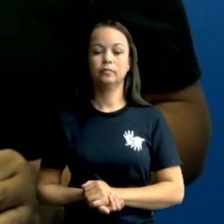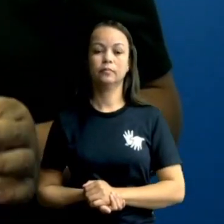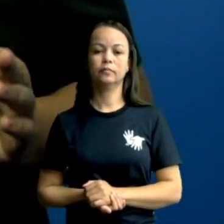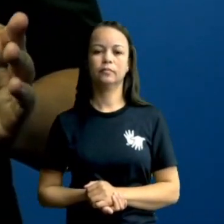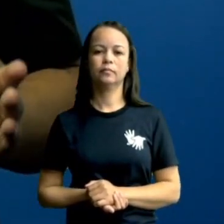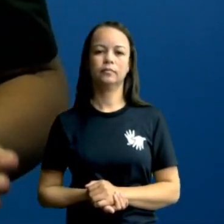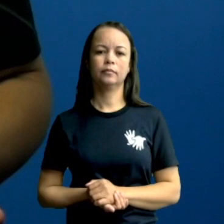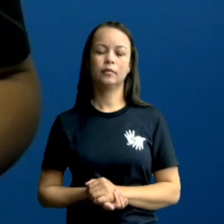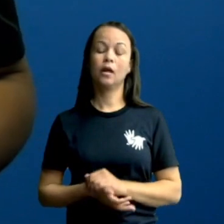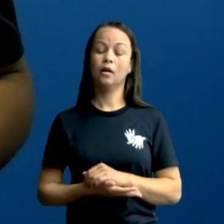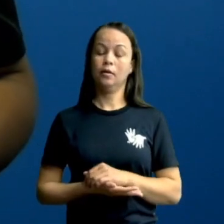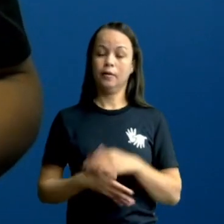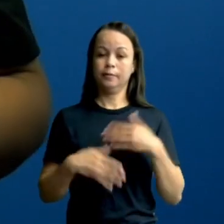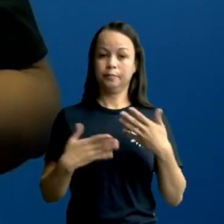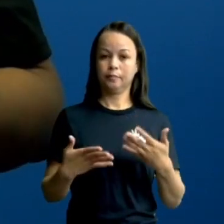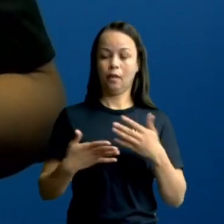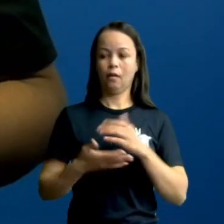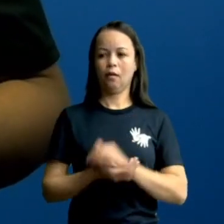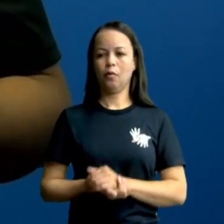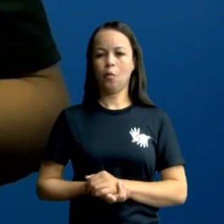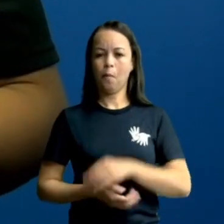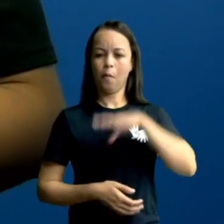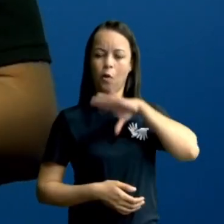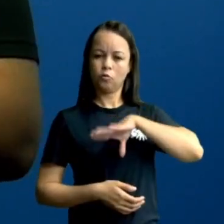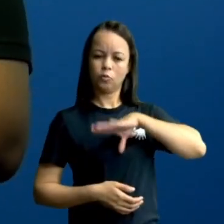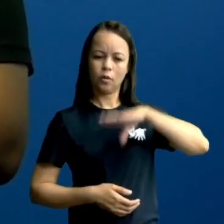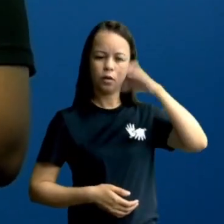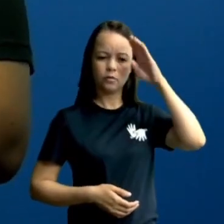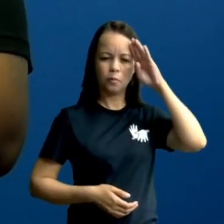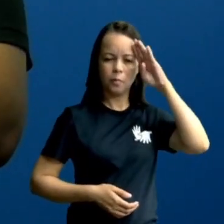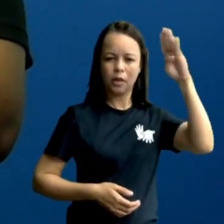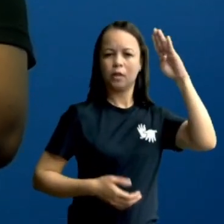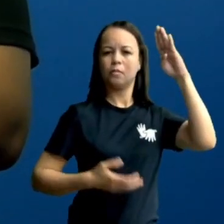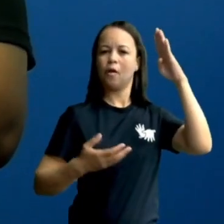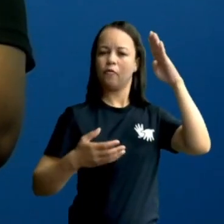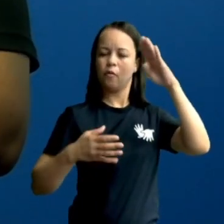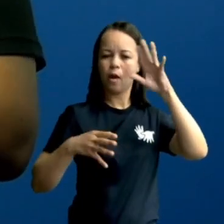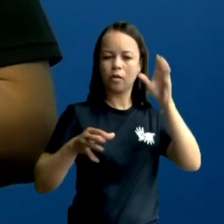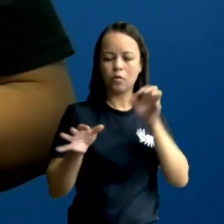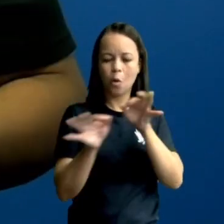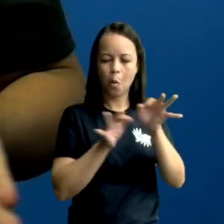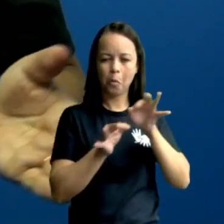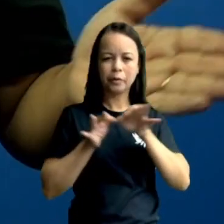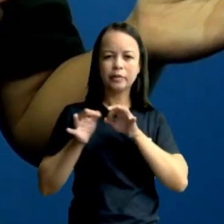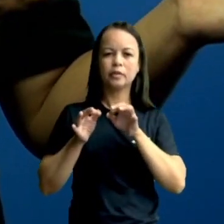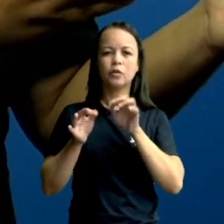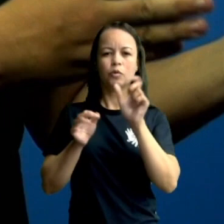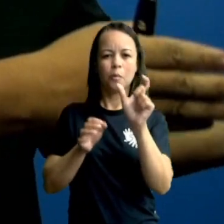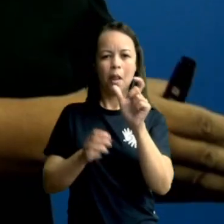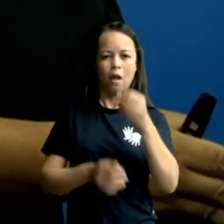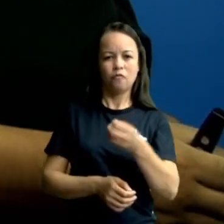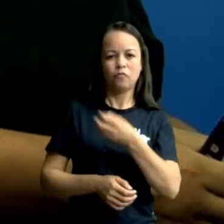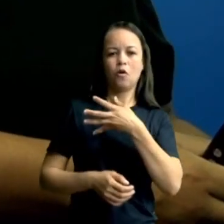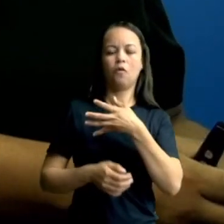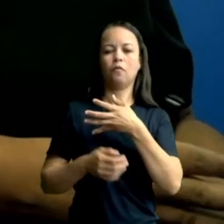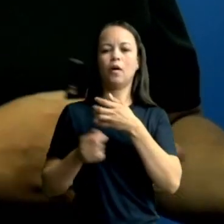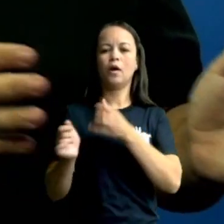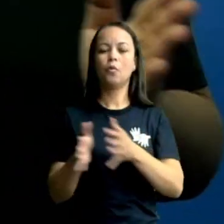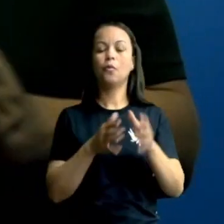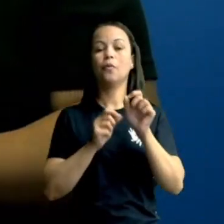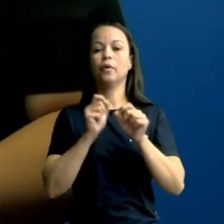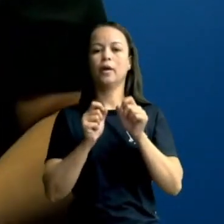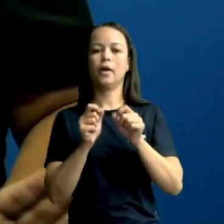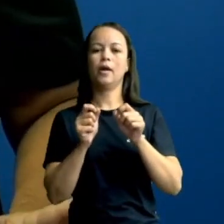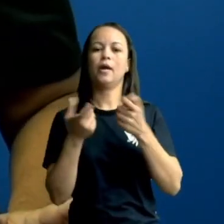Então, no português, os principais processos para formar novas palavras são